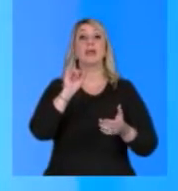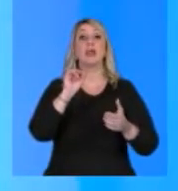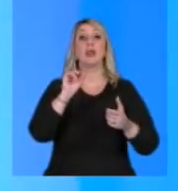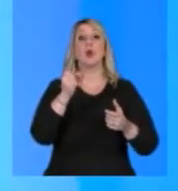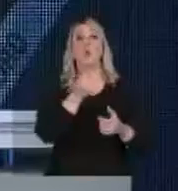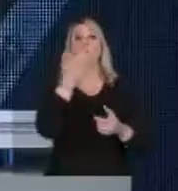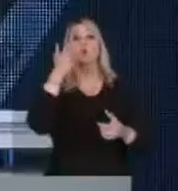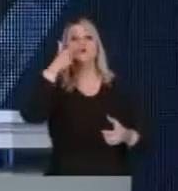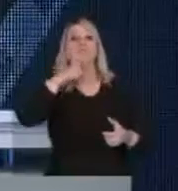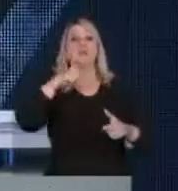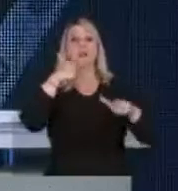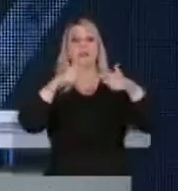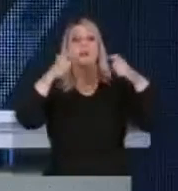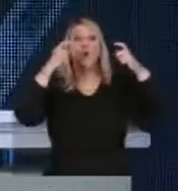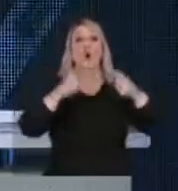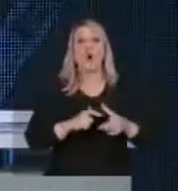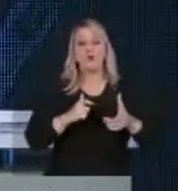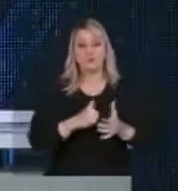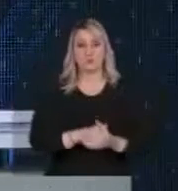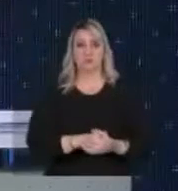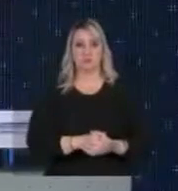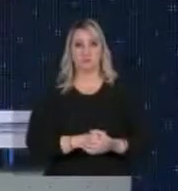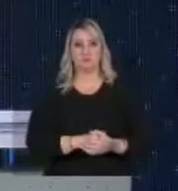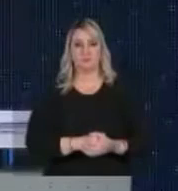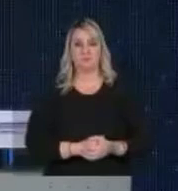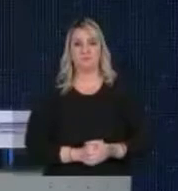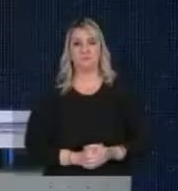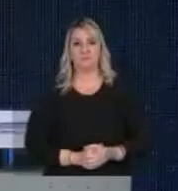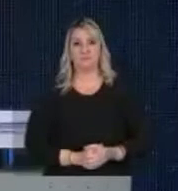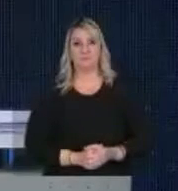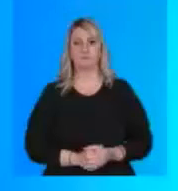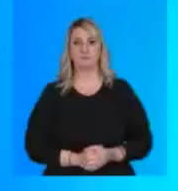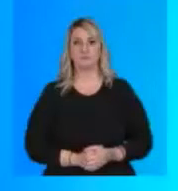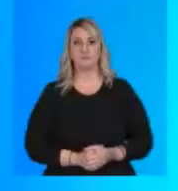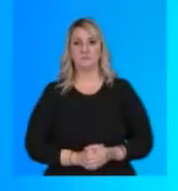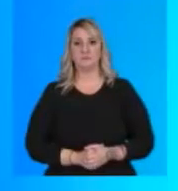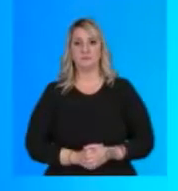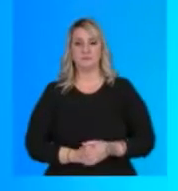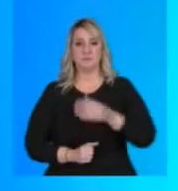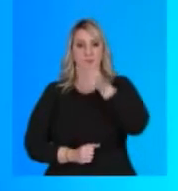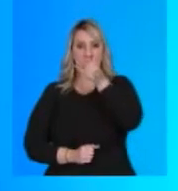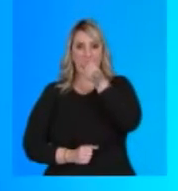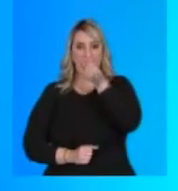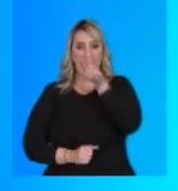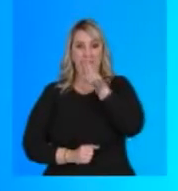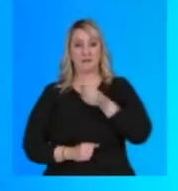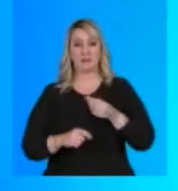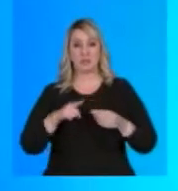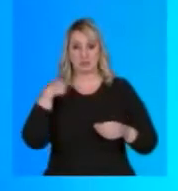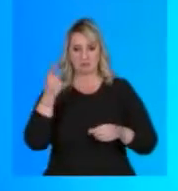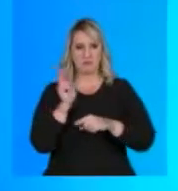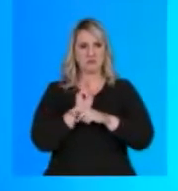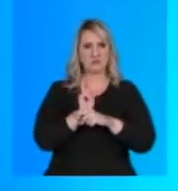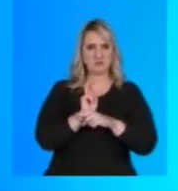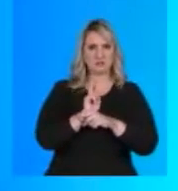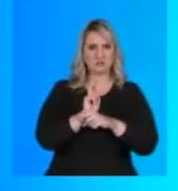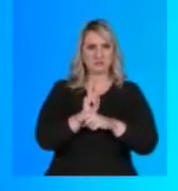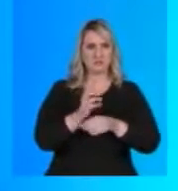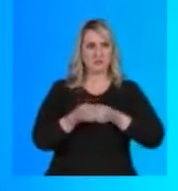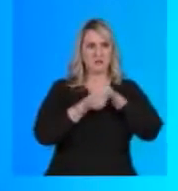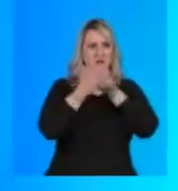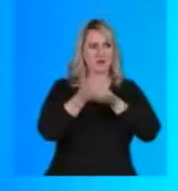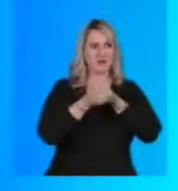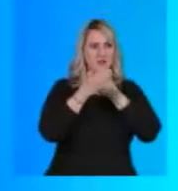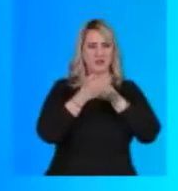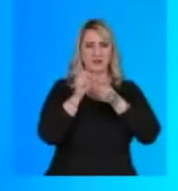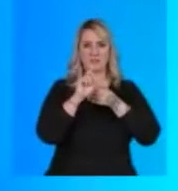trabalho candidato ontem mais um minuto para tréplica na nossa gestão os dados todos